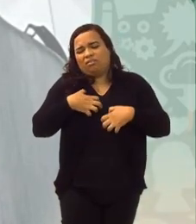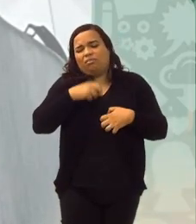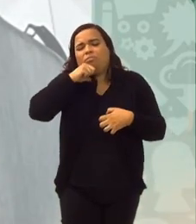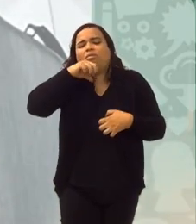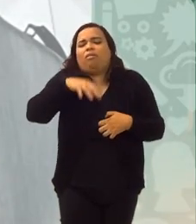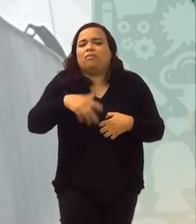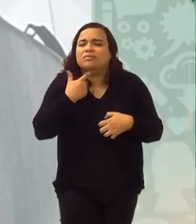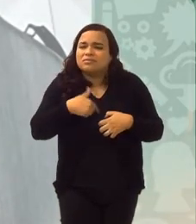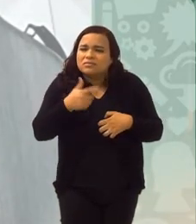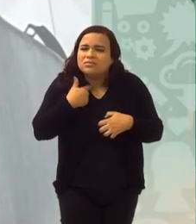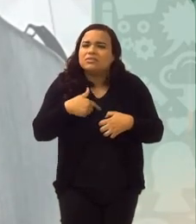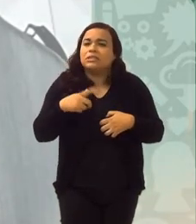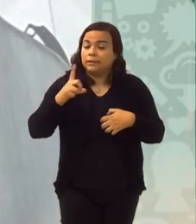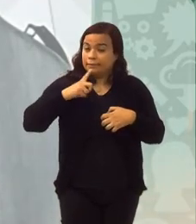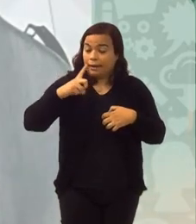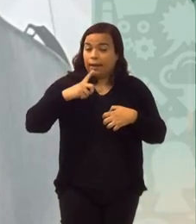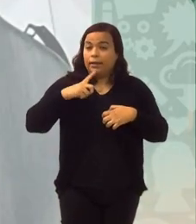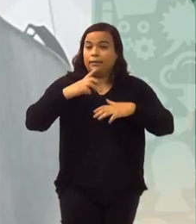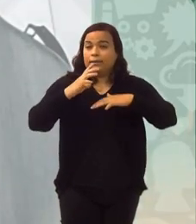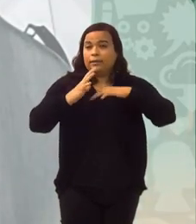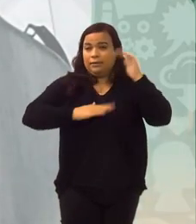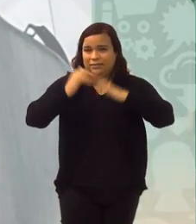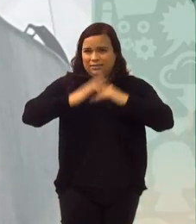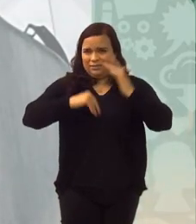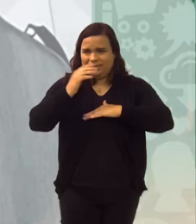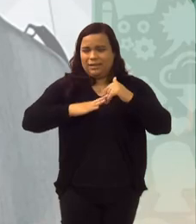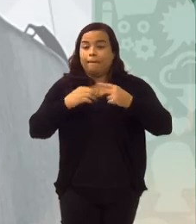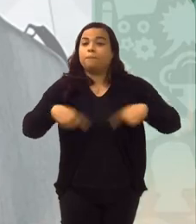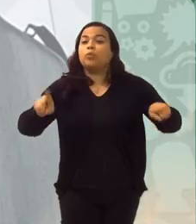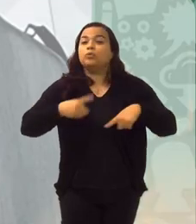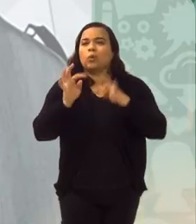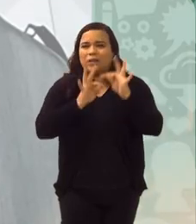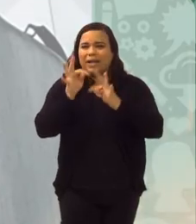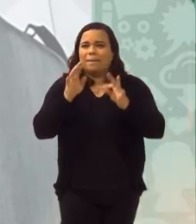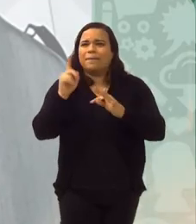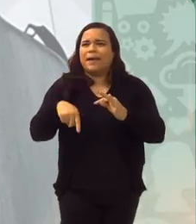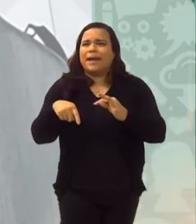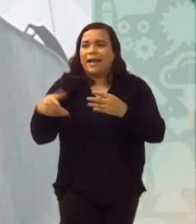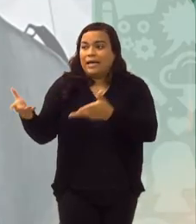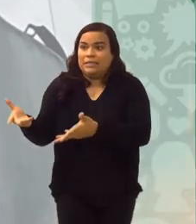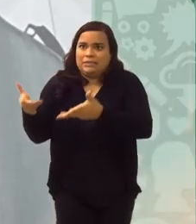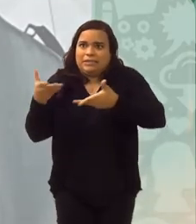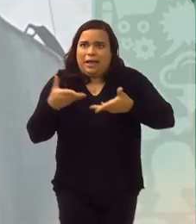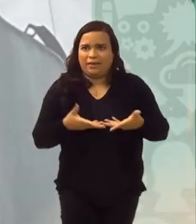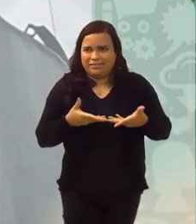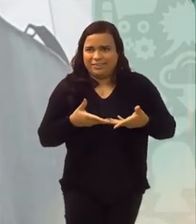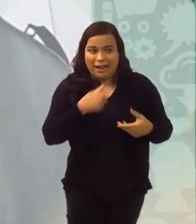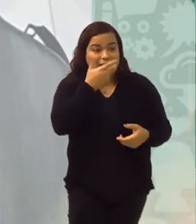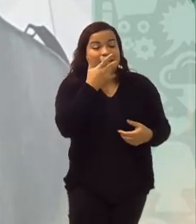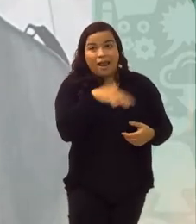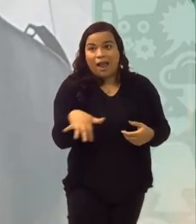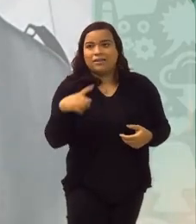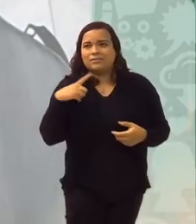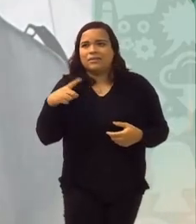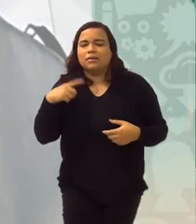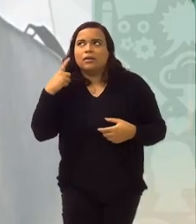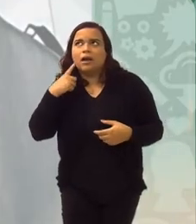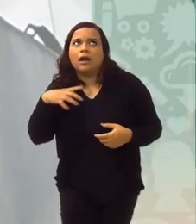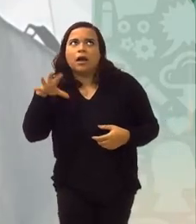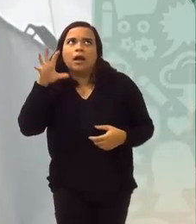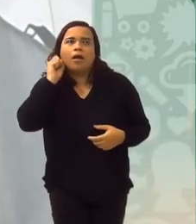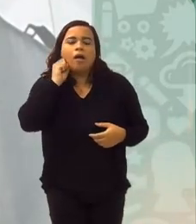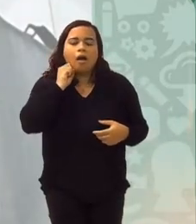físico, né? Náusea. Existe uma técnica da musicoterapia, que é a receptiva, que é na qual a